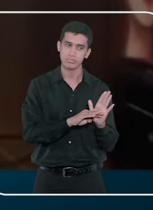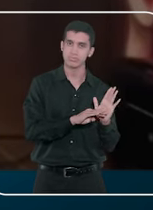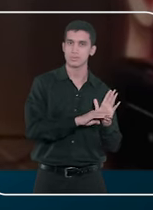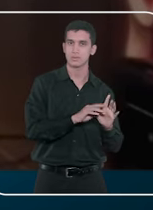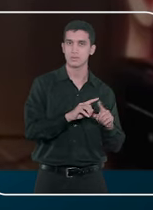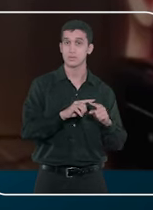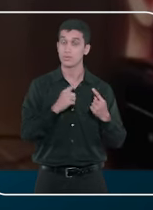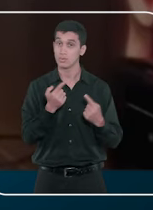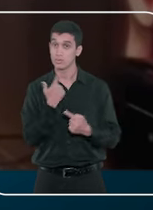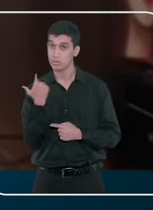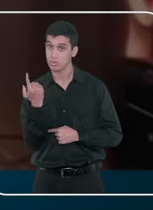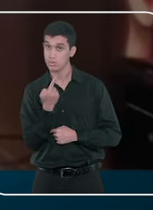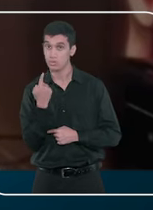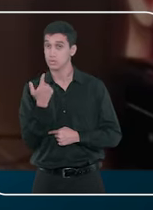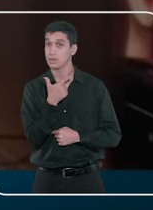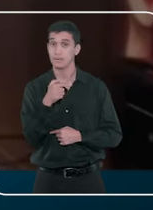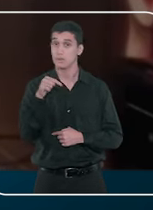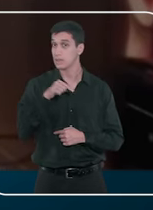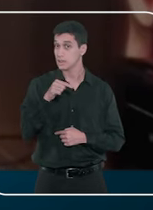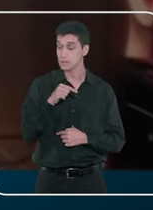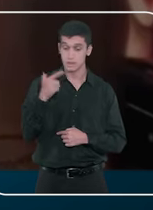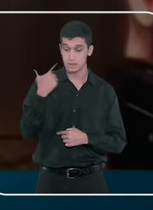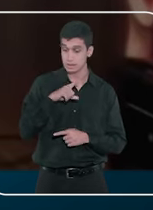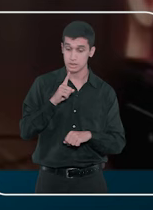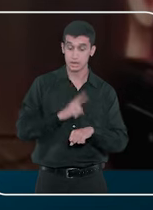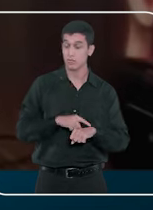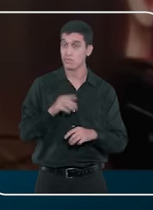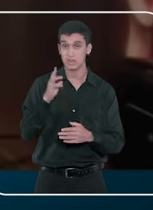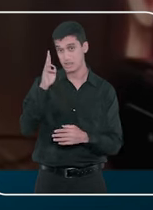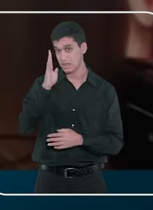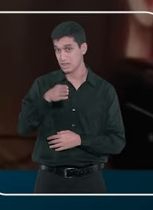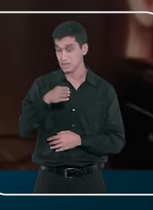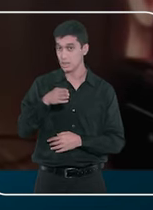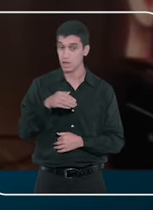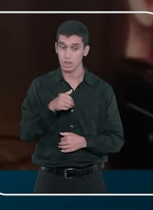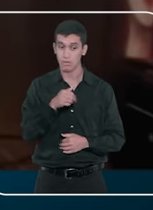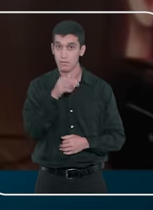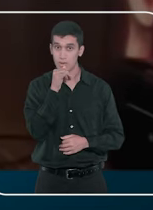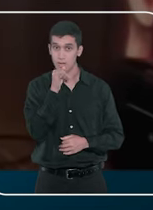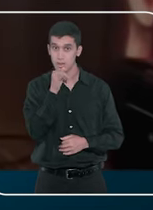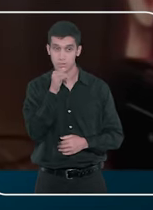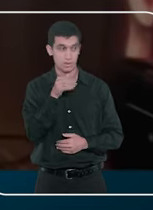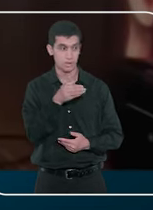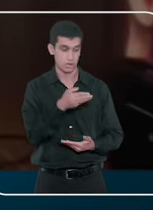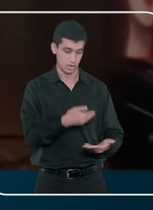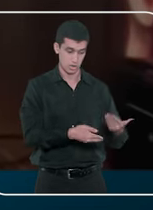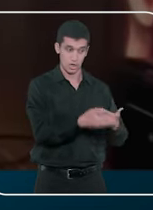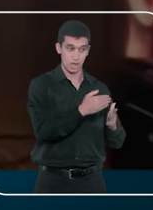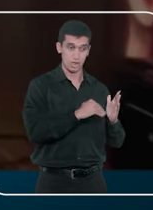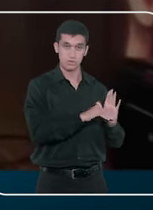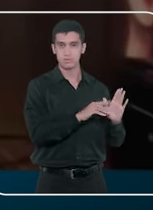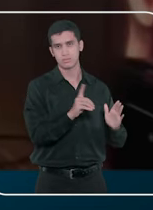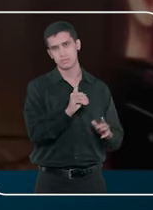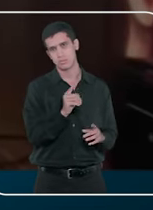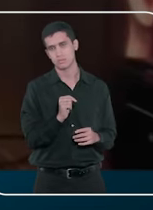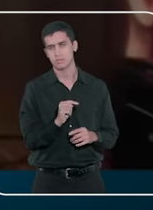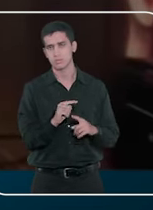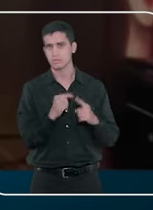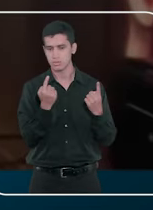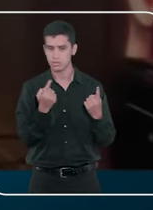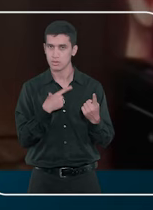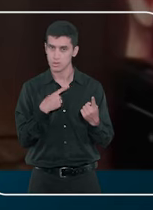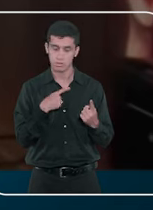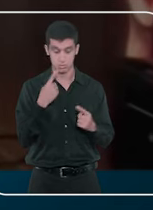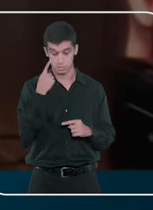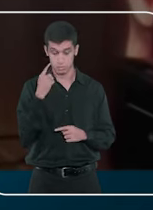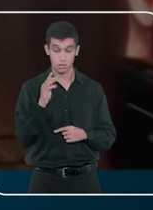Então, não temos aqui, de logo, uma troca de bens. Ao contrário, nós temos uma